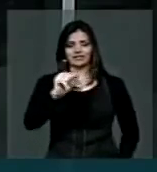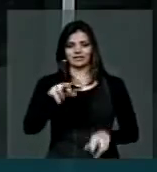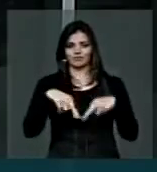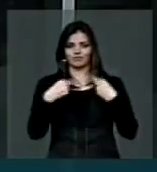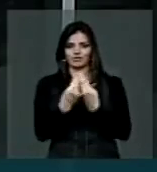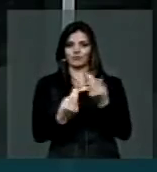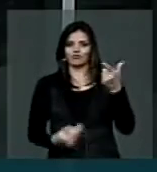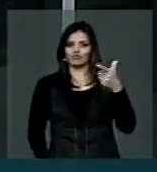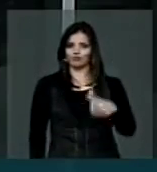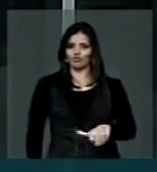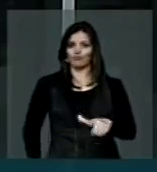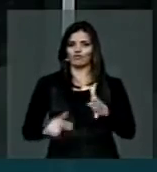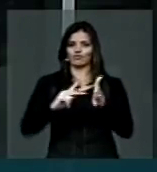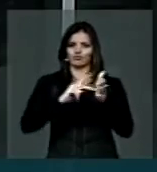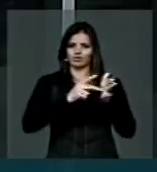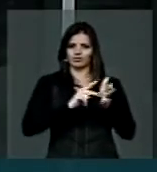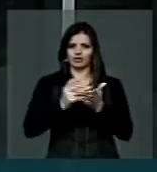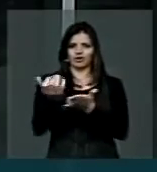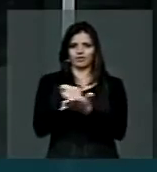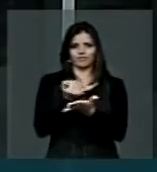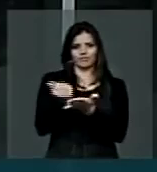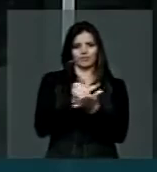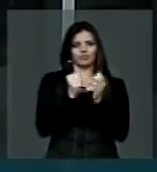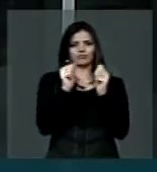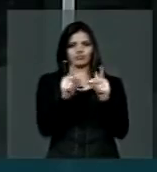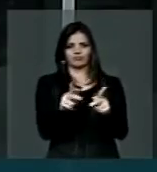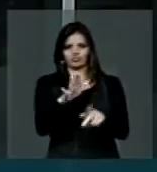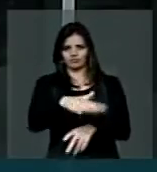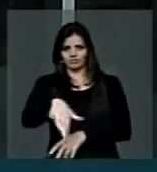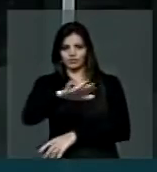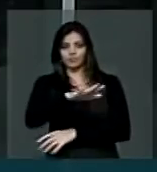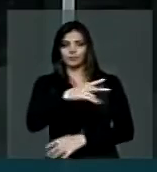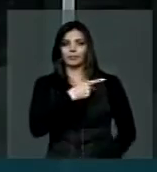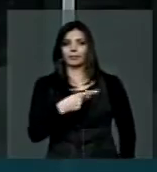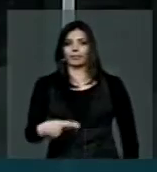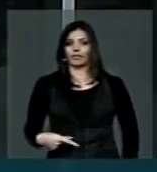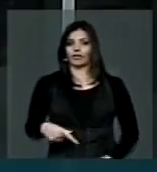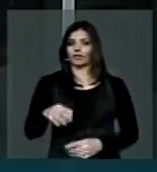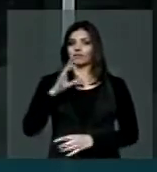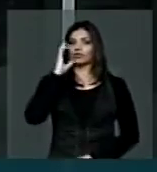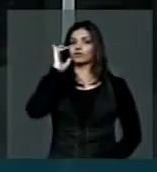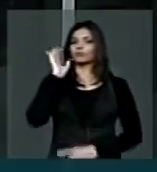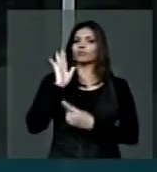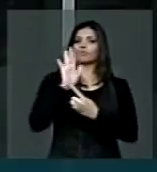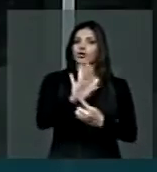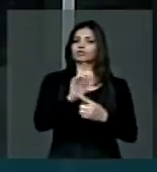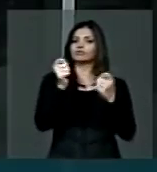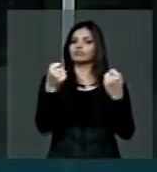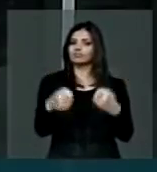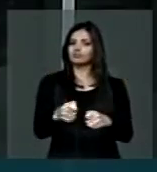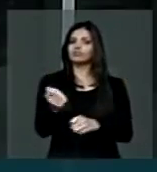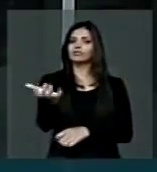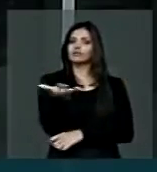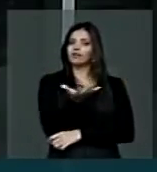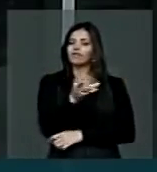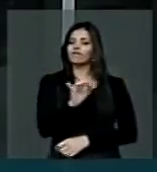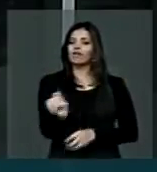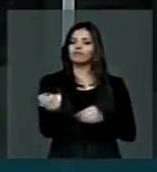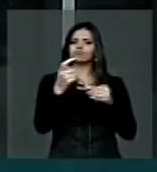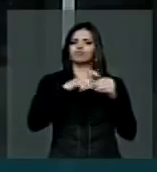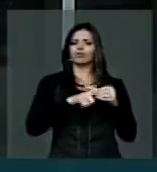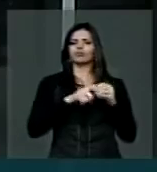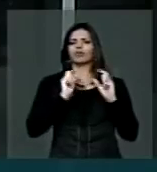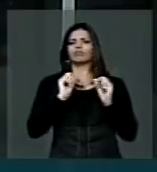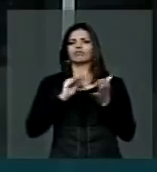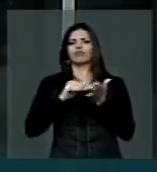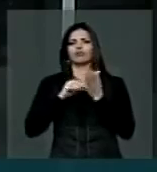os sindicalistas e aposentados e pensionistas. A presidente mostra a disposição para corrigir uma das maiores